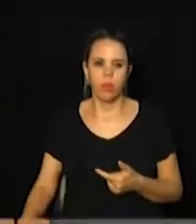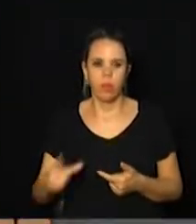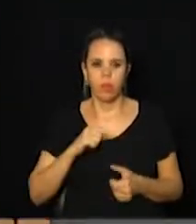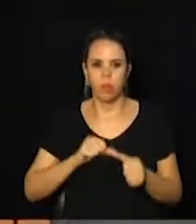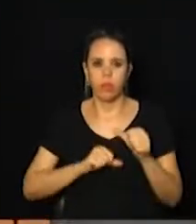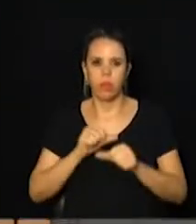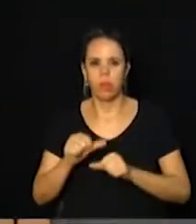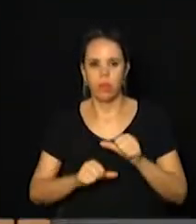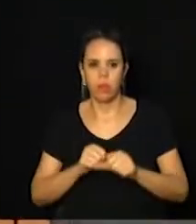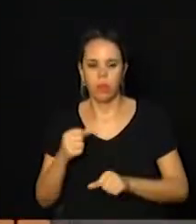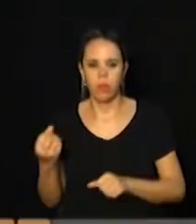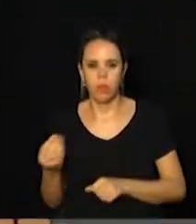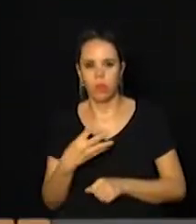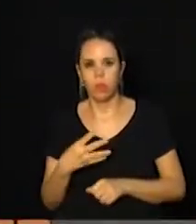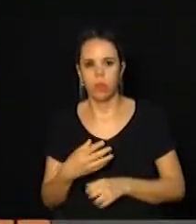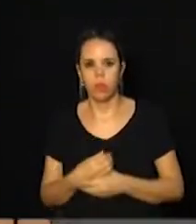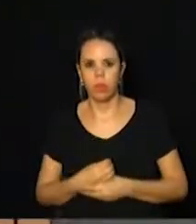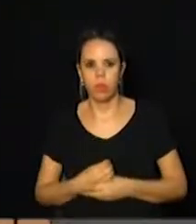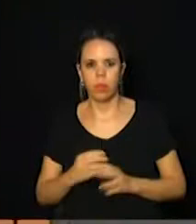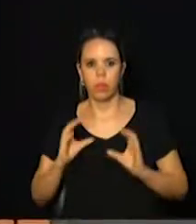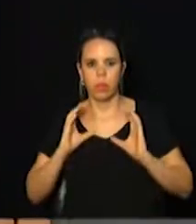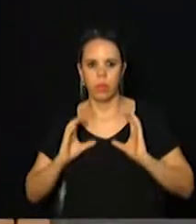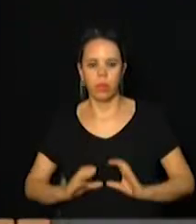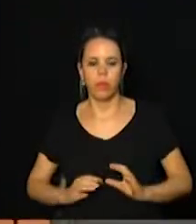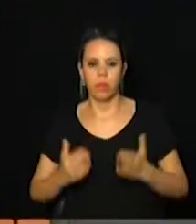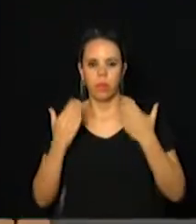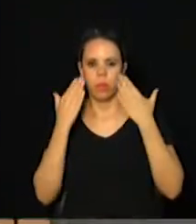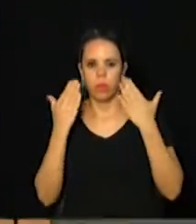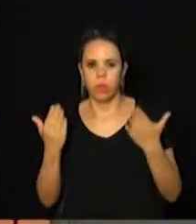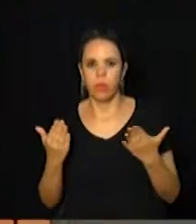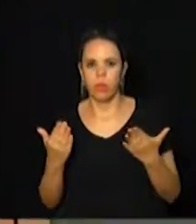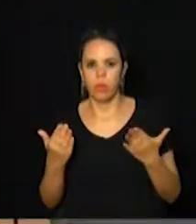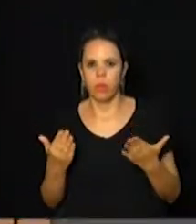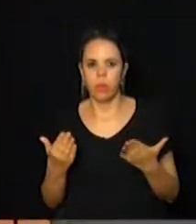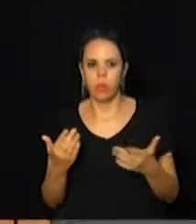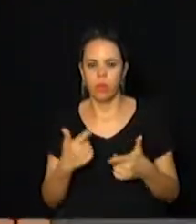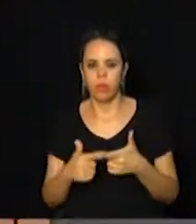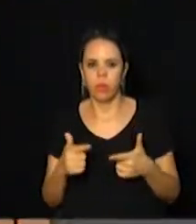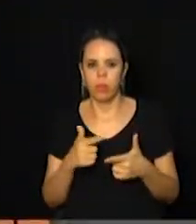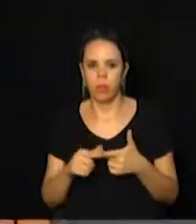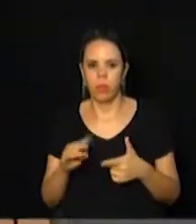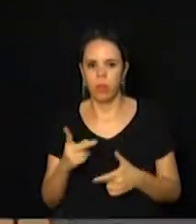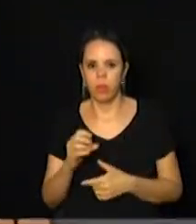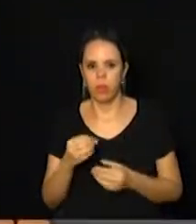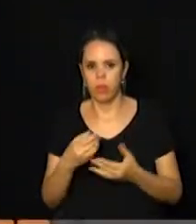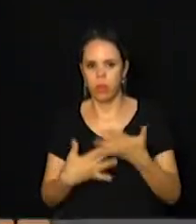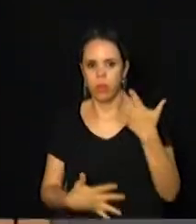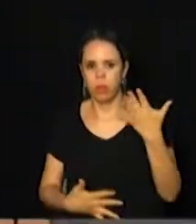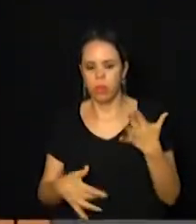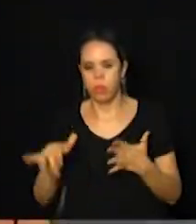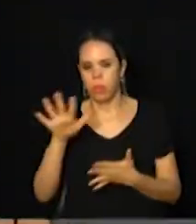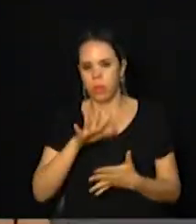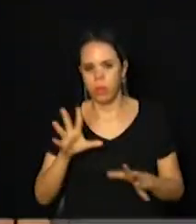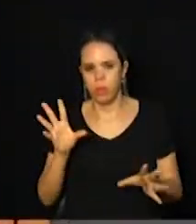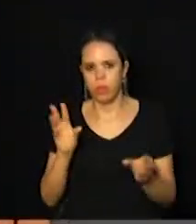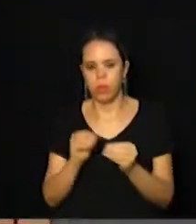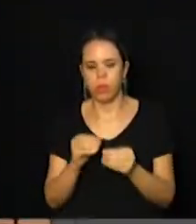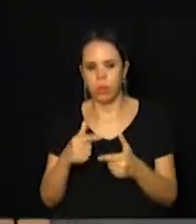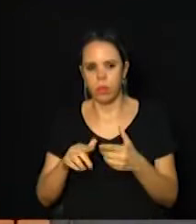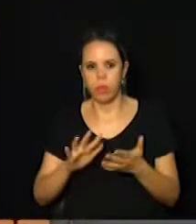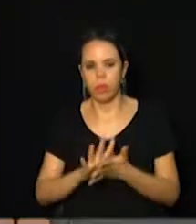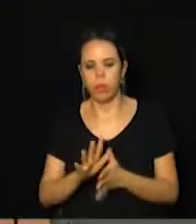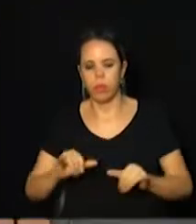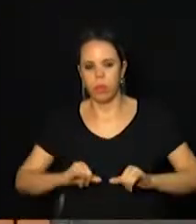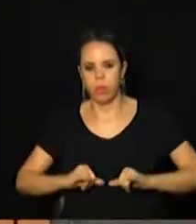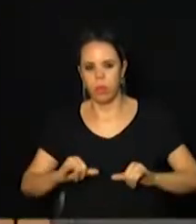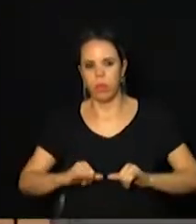tem que mudar a nossa postura diante do que nós estamos assistindo o Chico traçou esse cenário trágico que